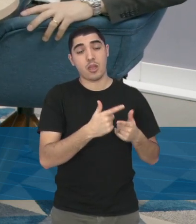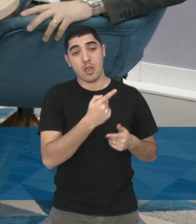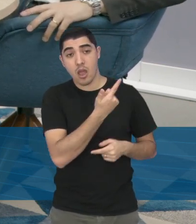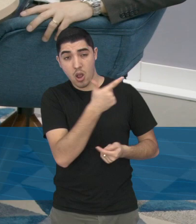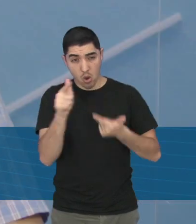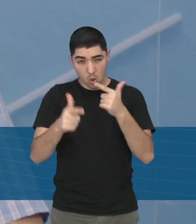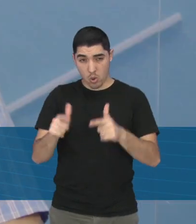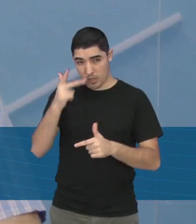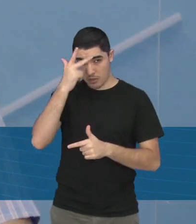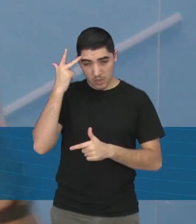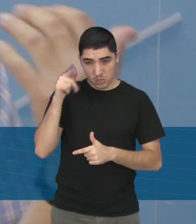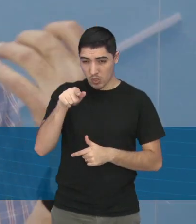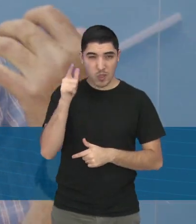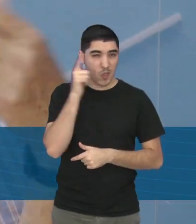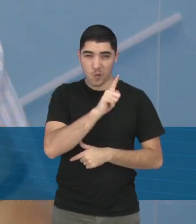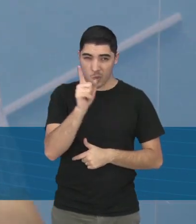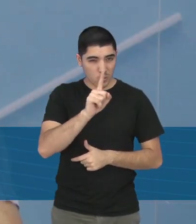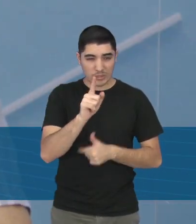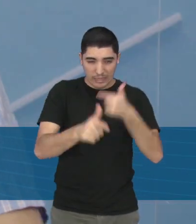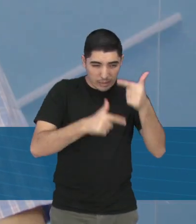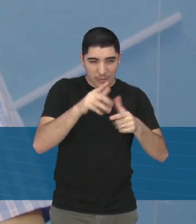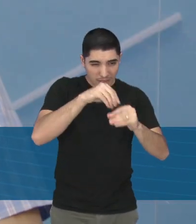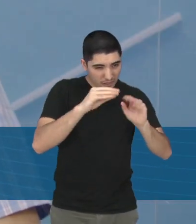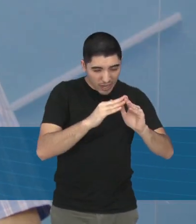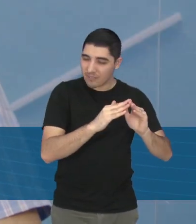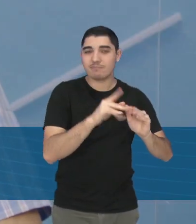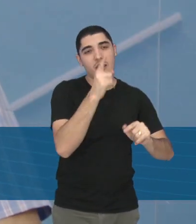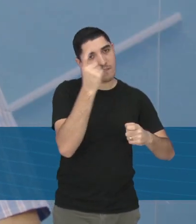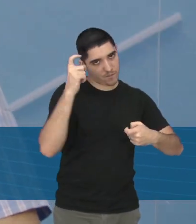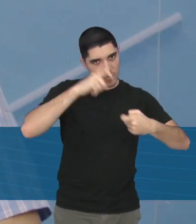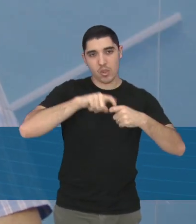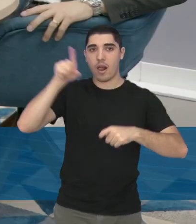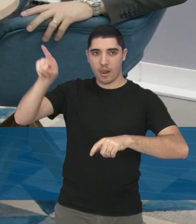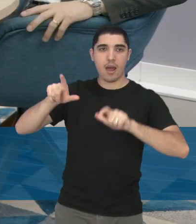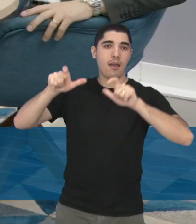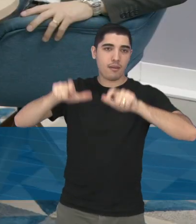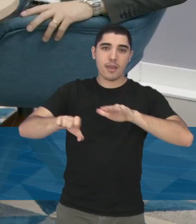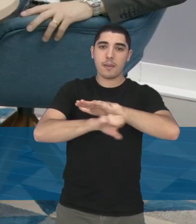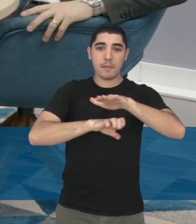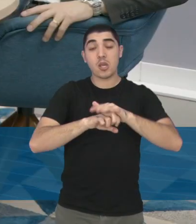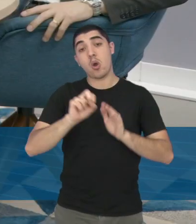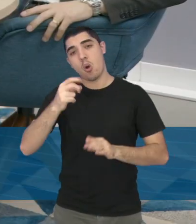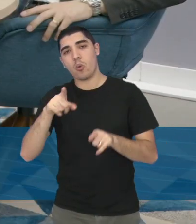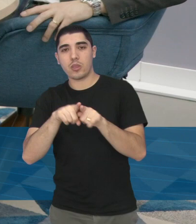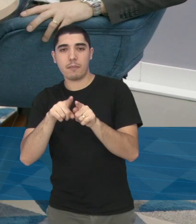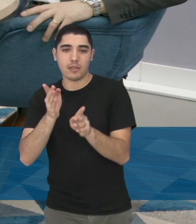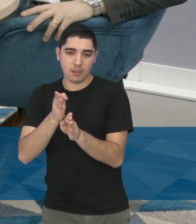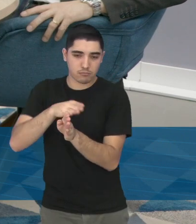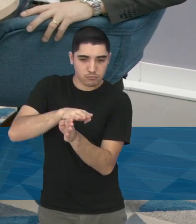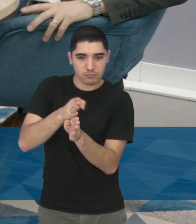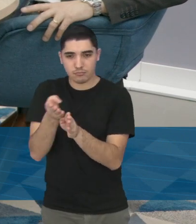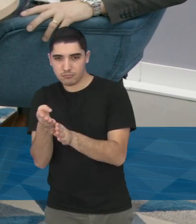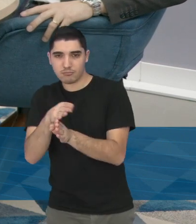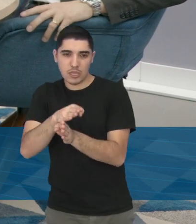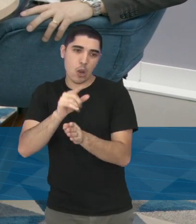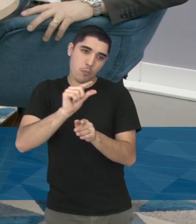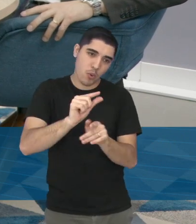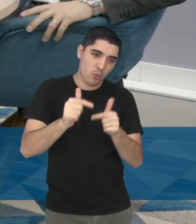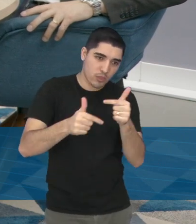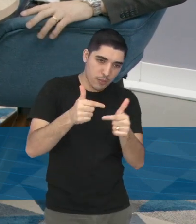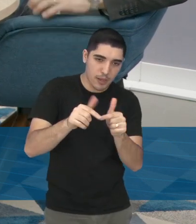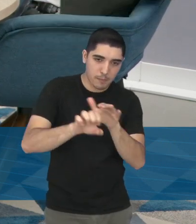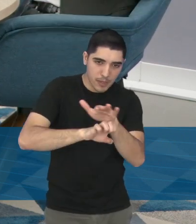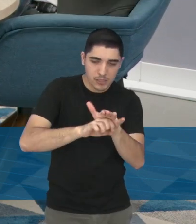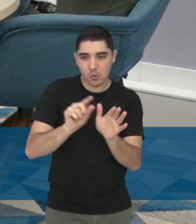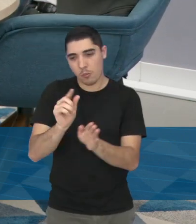As que não conseguem vão ter que voltar para trabalhar no escritório. Ou menos um sistema híbrido, ou que mesmo, tem acontecido bastante. Um sistema né? híbrido. Né?